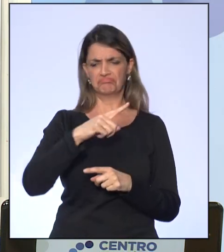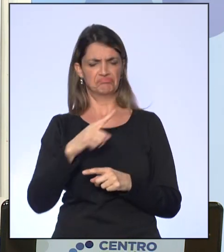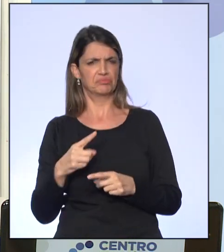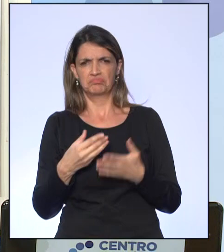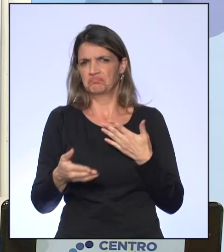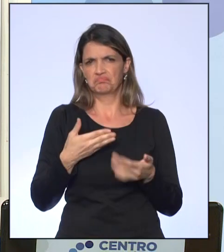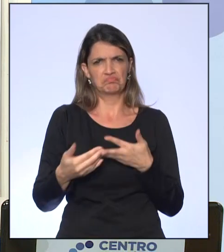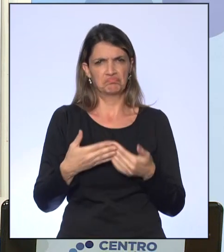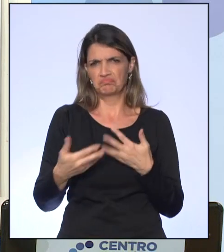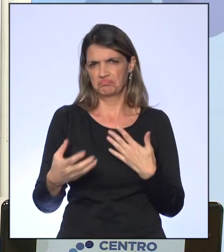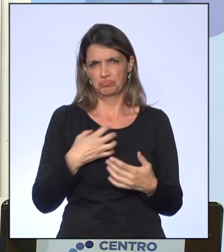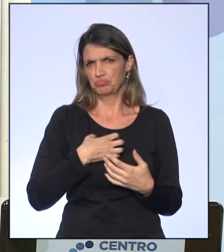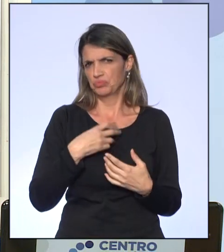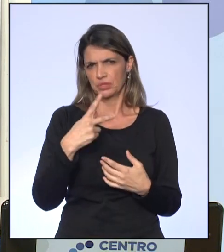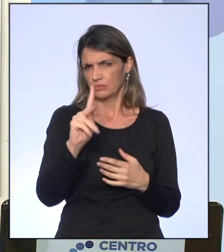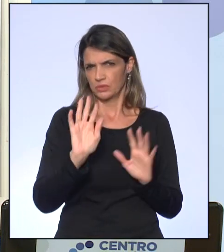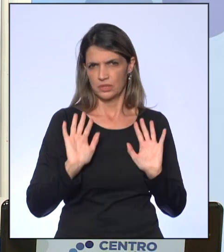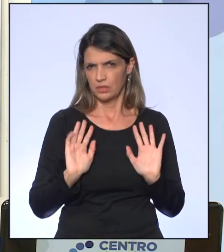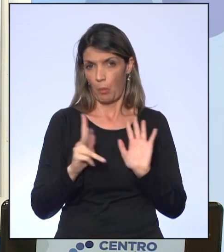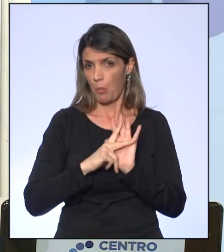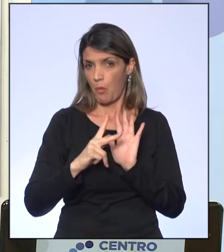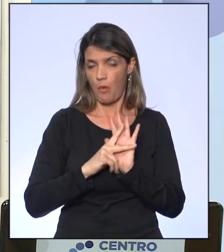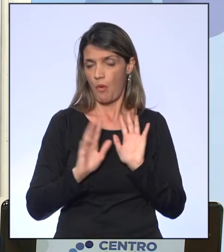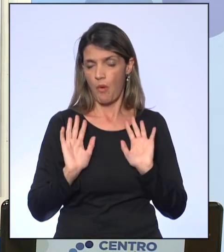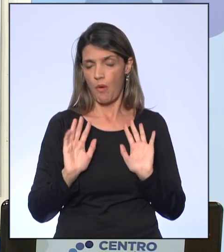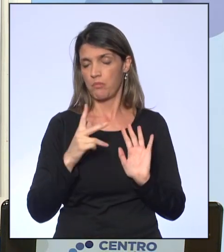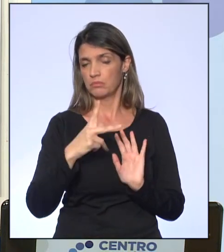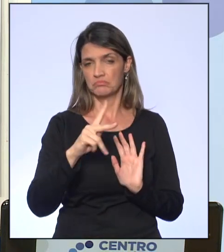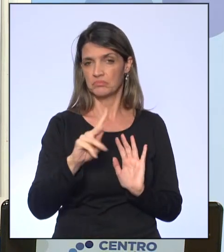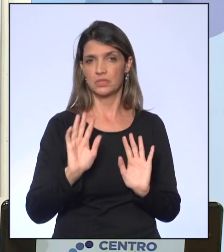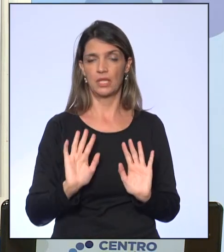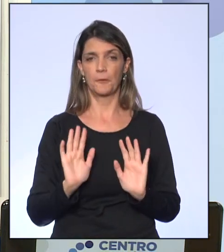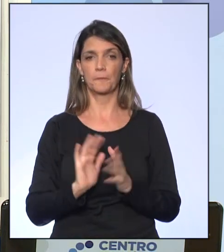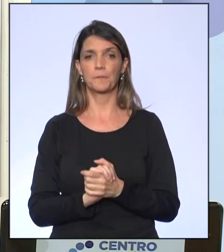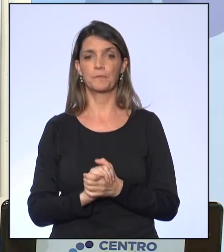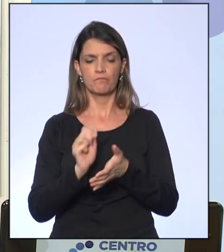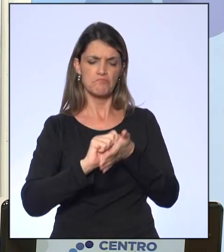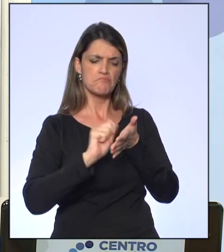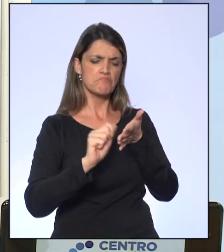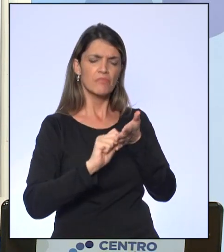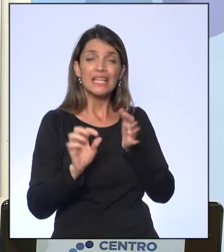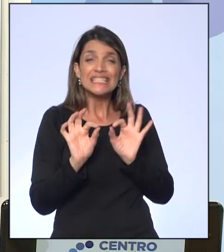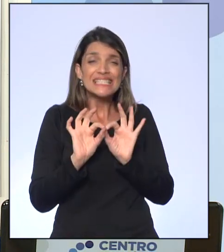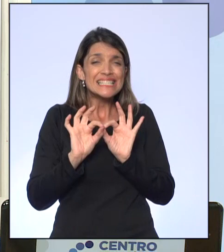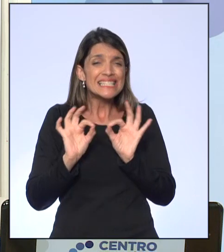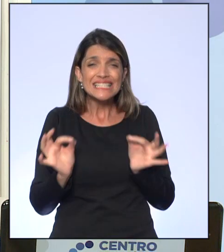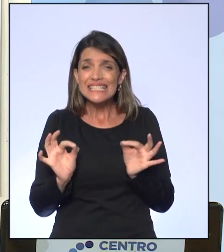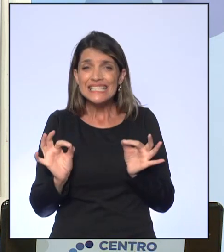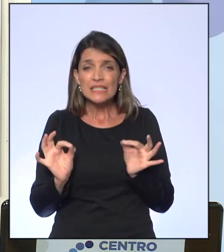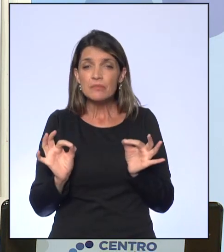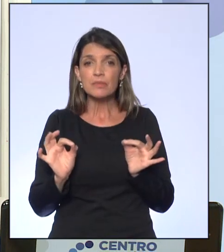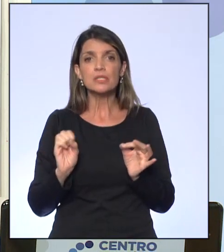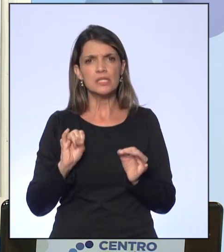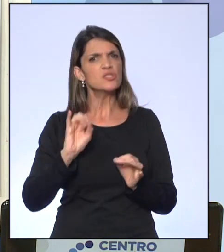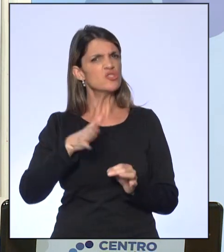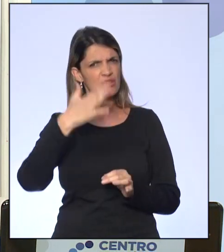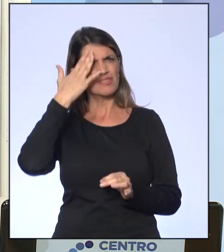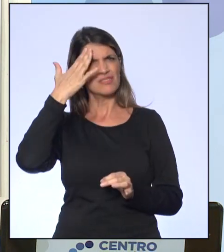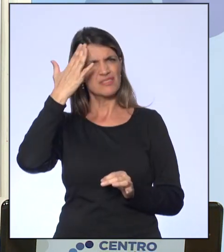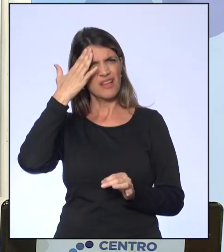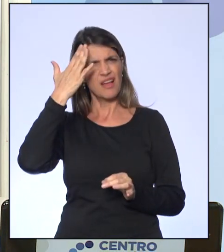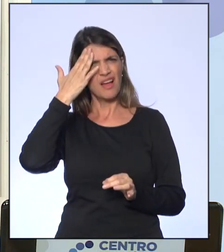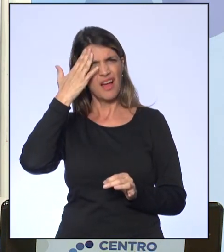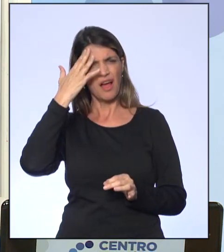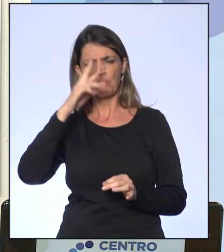que vocês acharem mais fácil aí. Escrevam na forma com que vocês encontrarem mais simples aí. Se você já souber, já pode